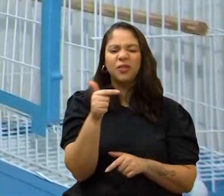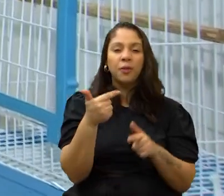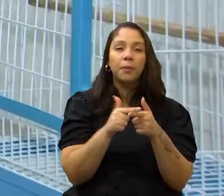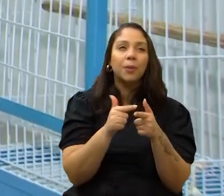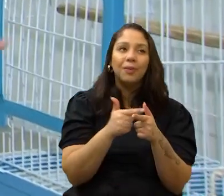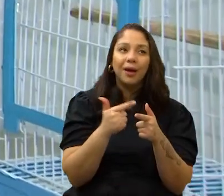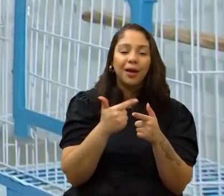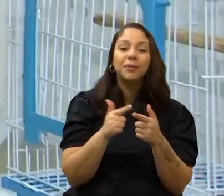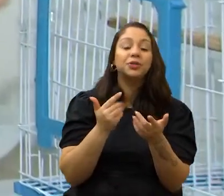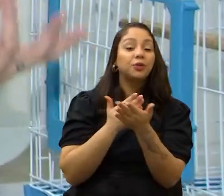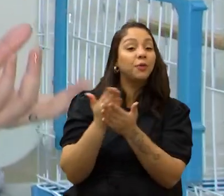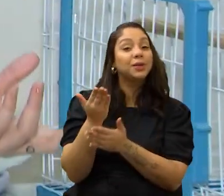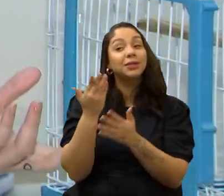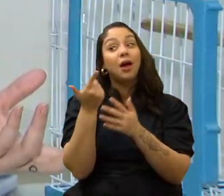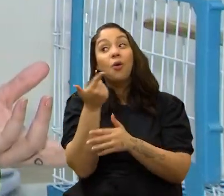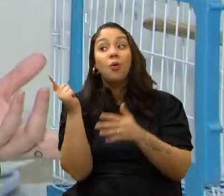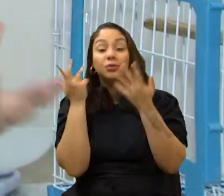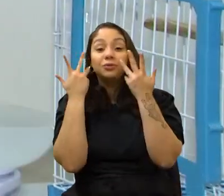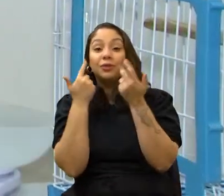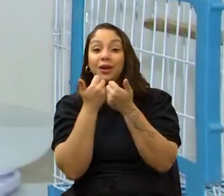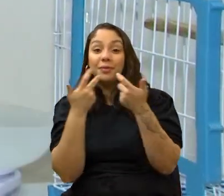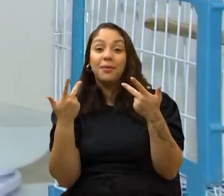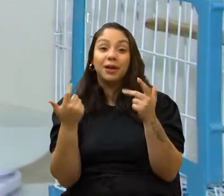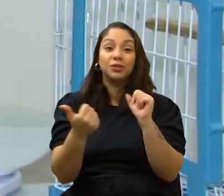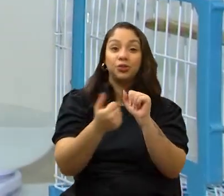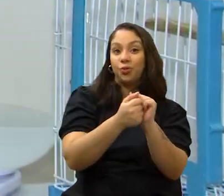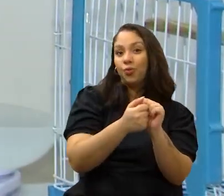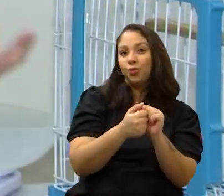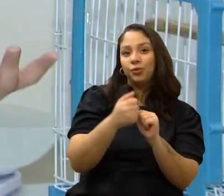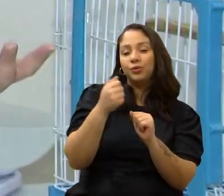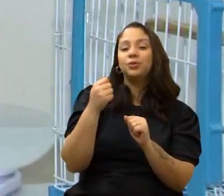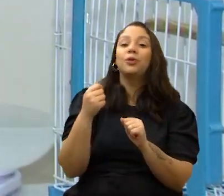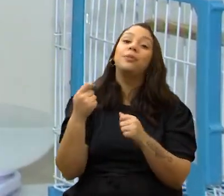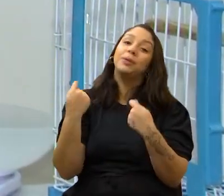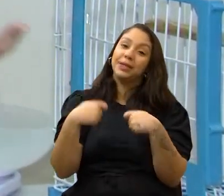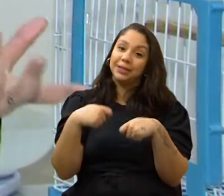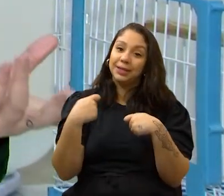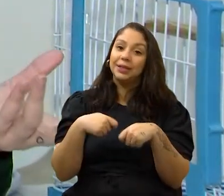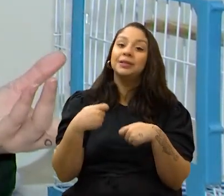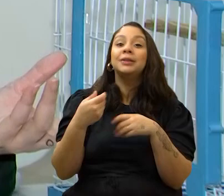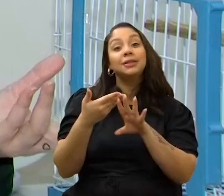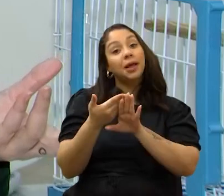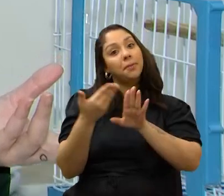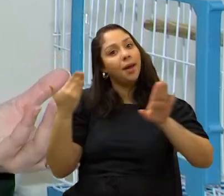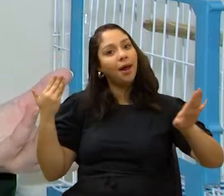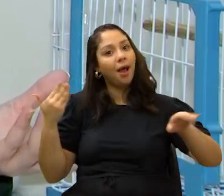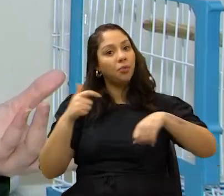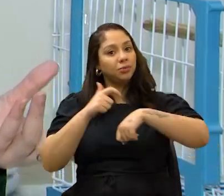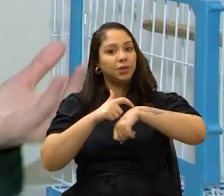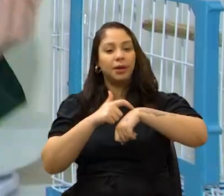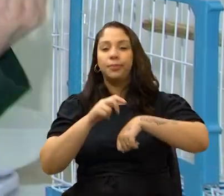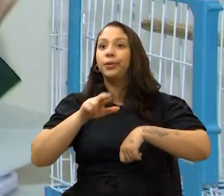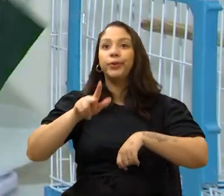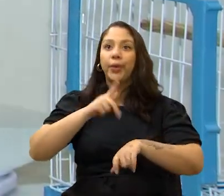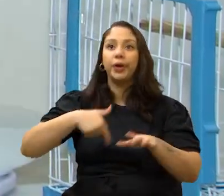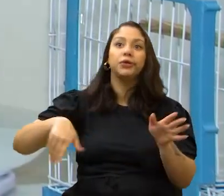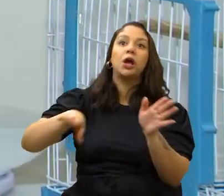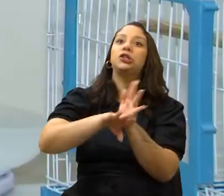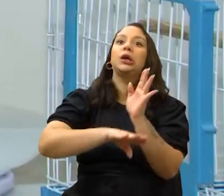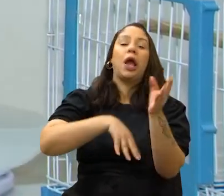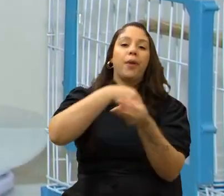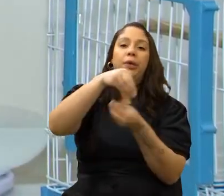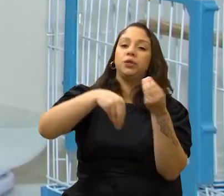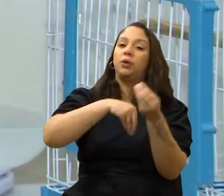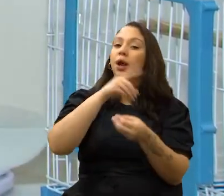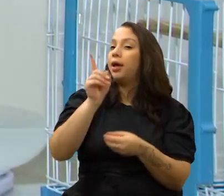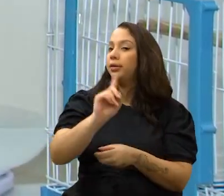teve problema em introduzir outras aves junto, lógico, né? A gente sempre fala, tem que ter uma quarentena antes, né? Não já vai